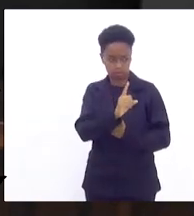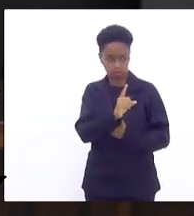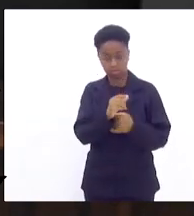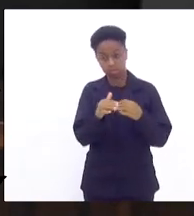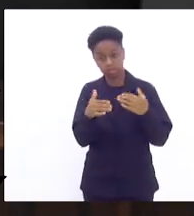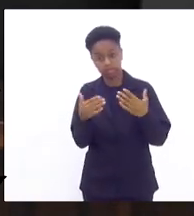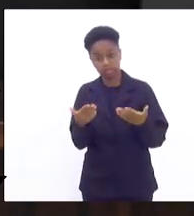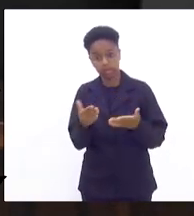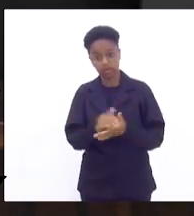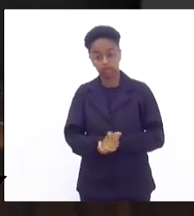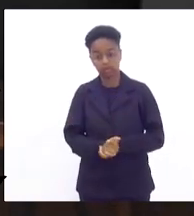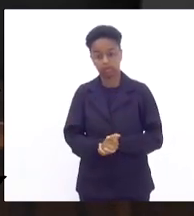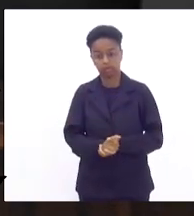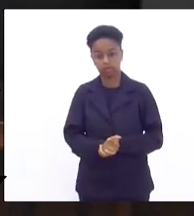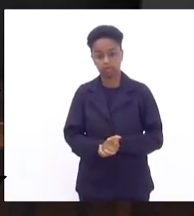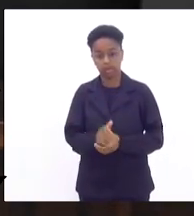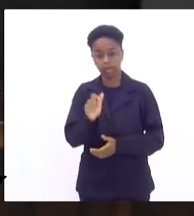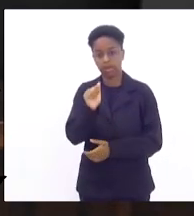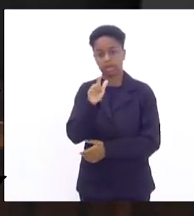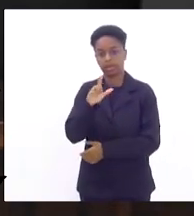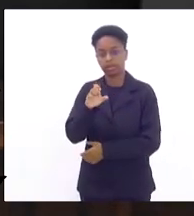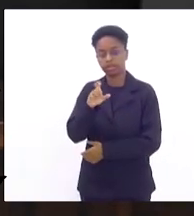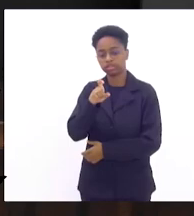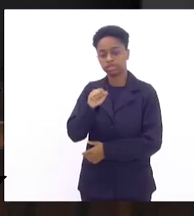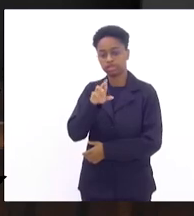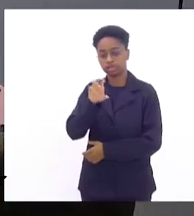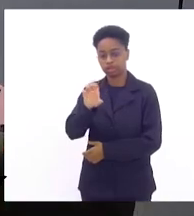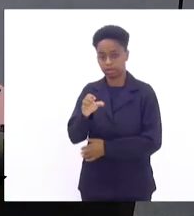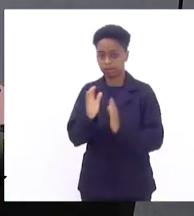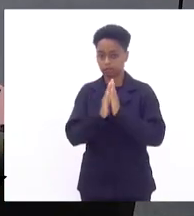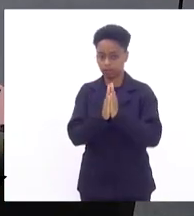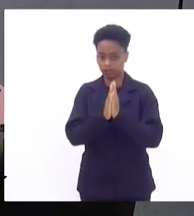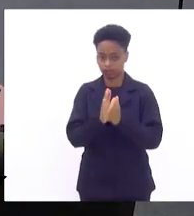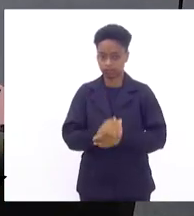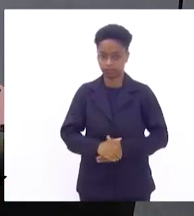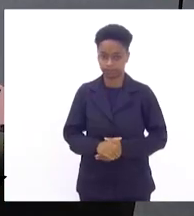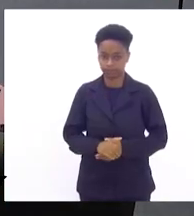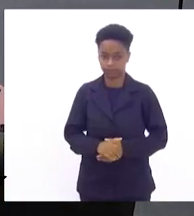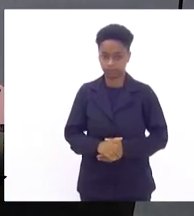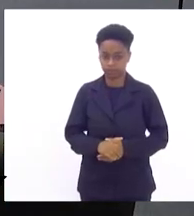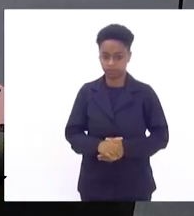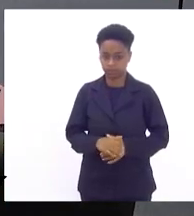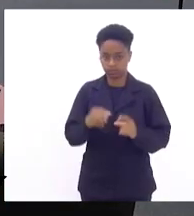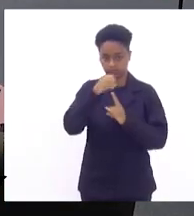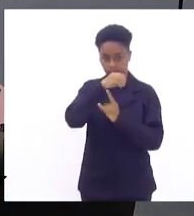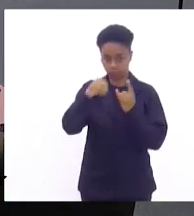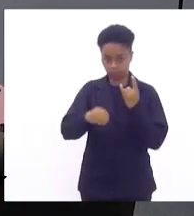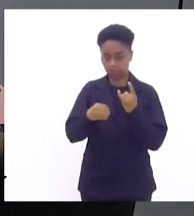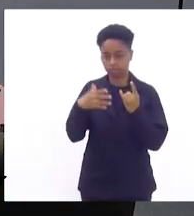Então, vou... Alexandre, por favor, da Fiocruz, com a palavra...